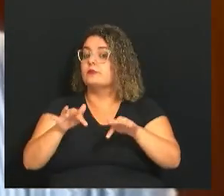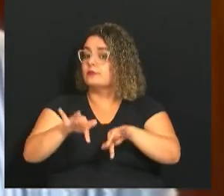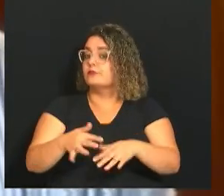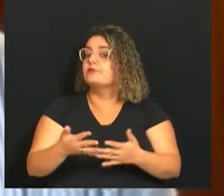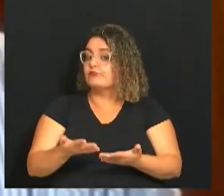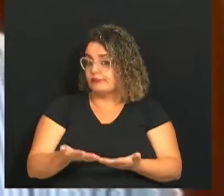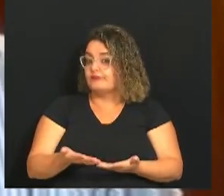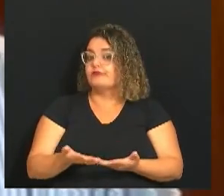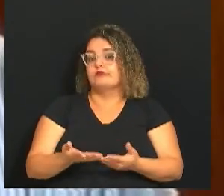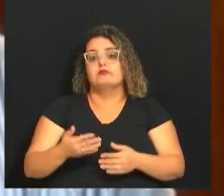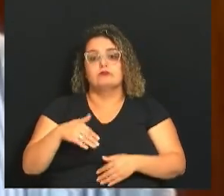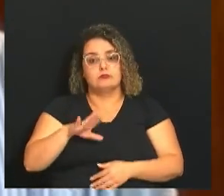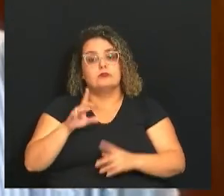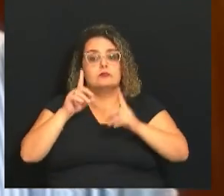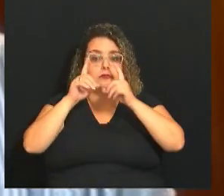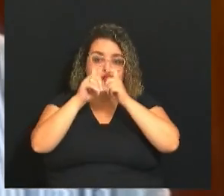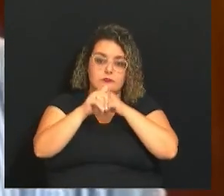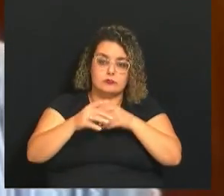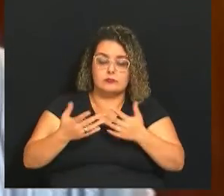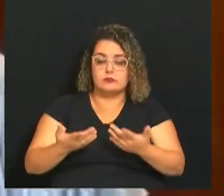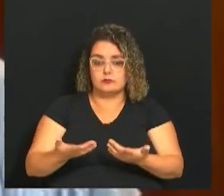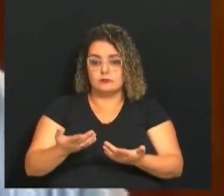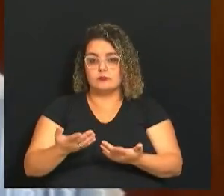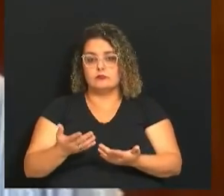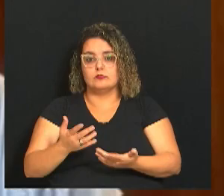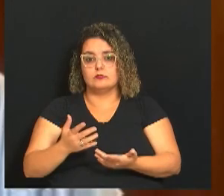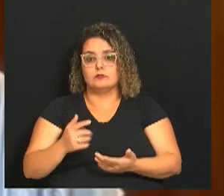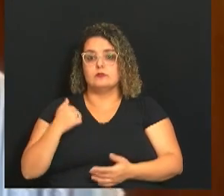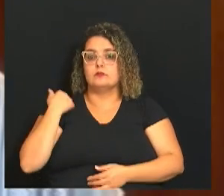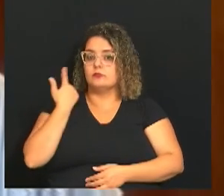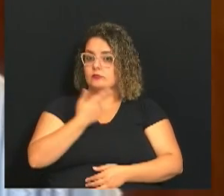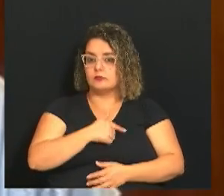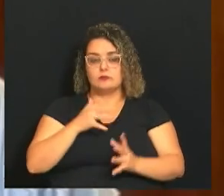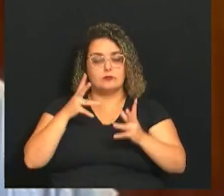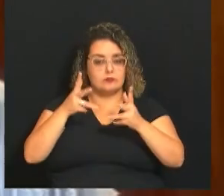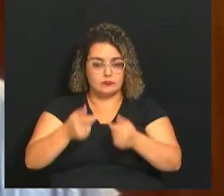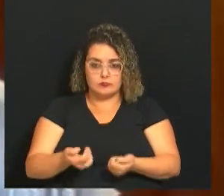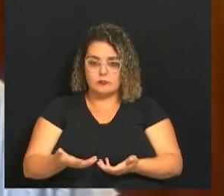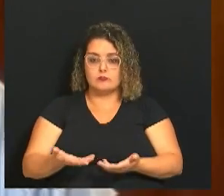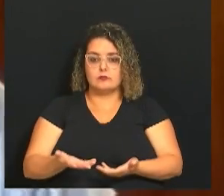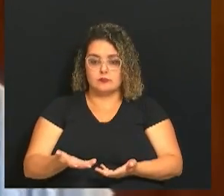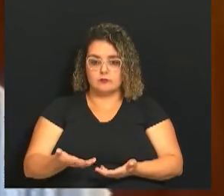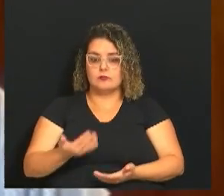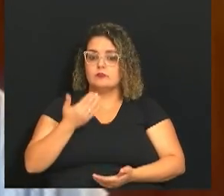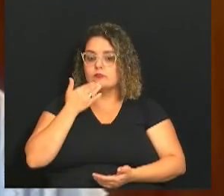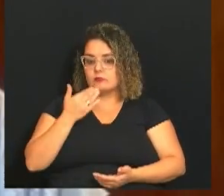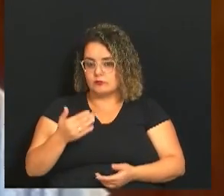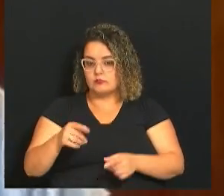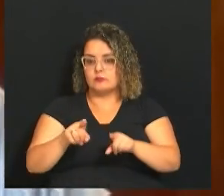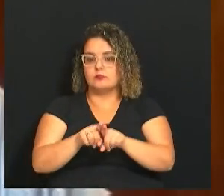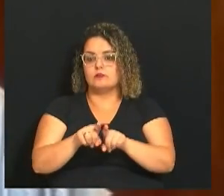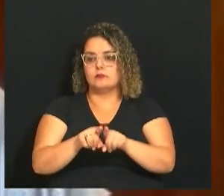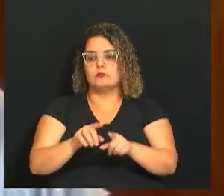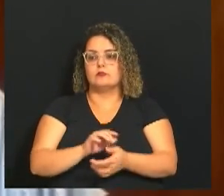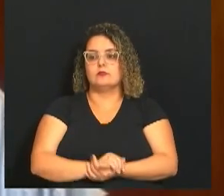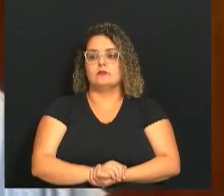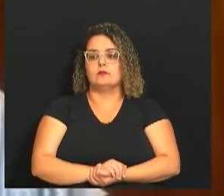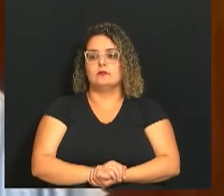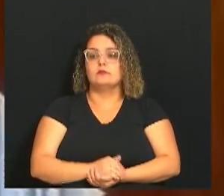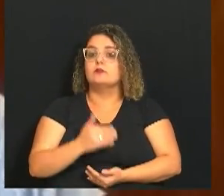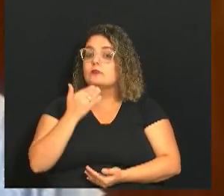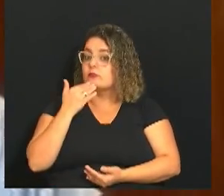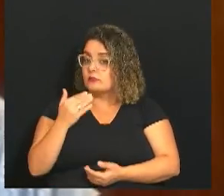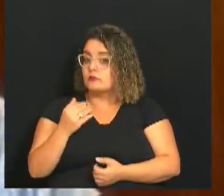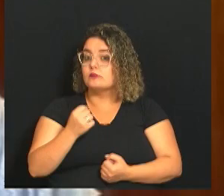Fica muito mais complicado, é difícil para todo mundo. Então, eu peço isso também a todos, né? Que peça ajuda caso